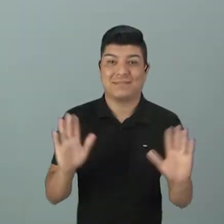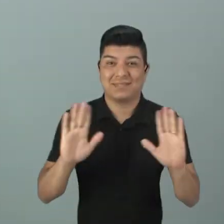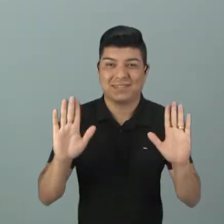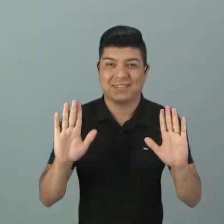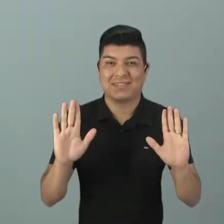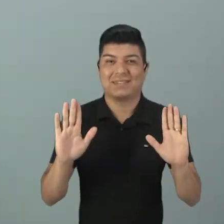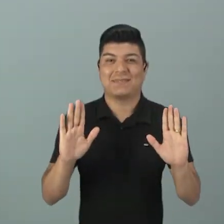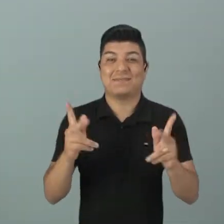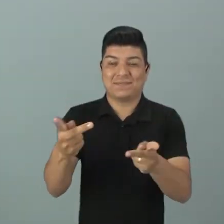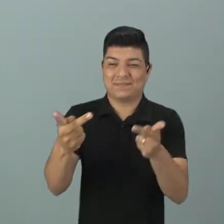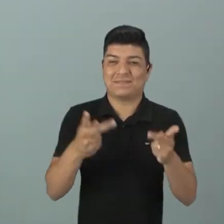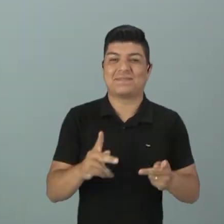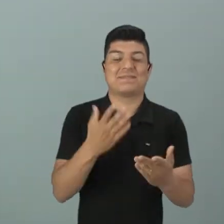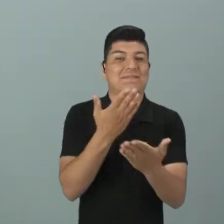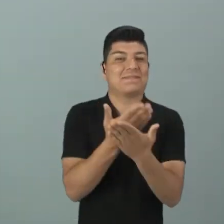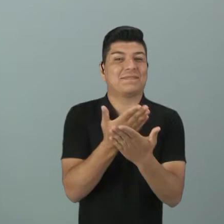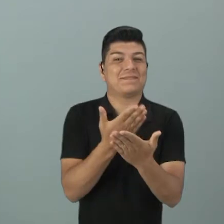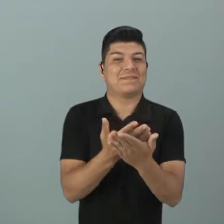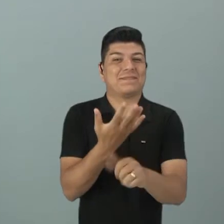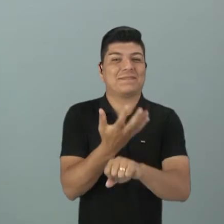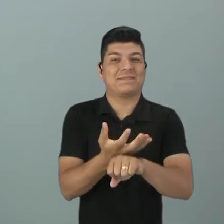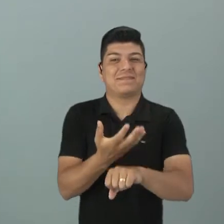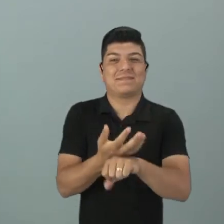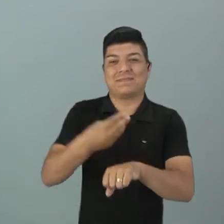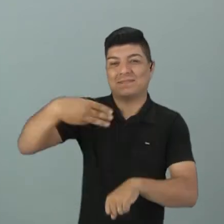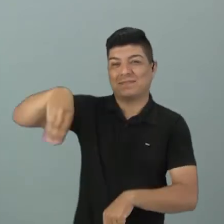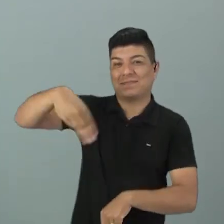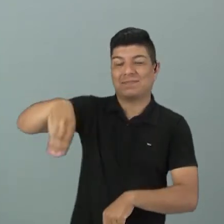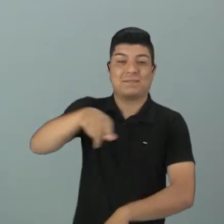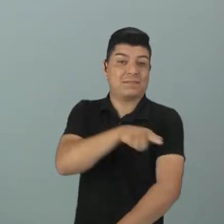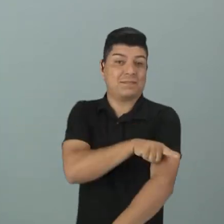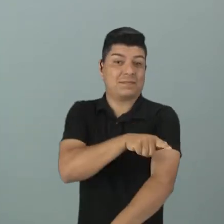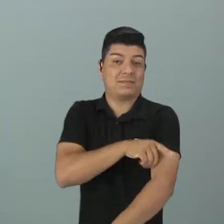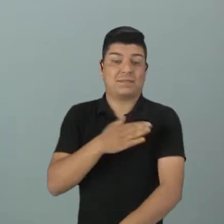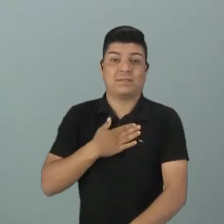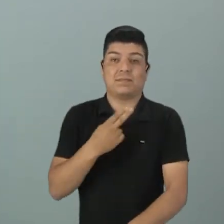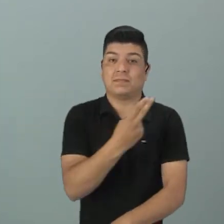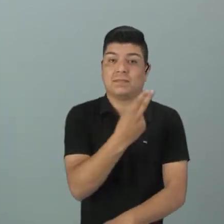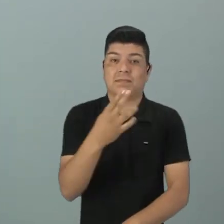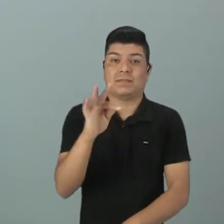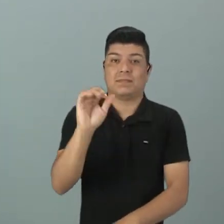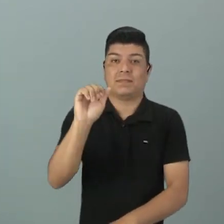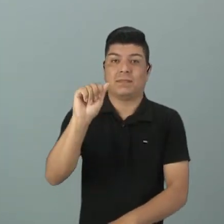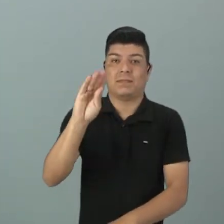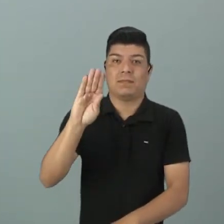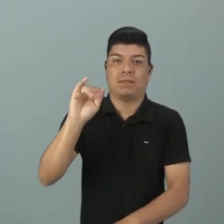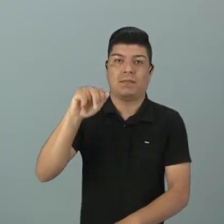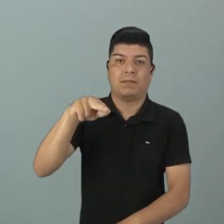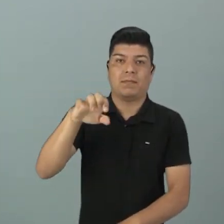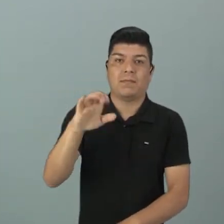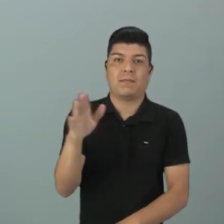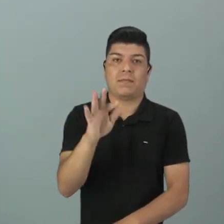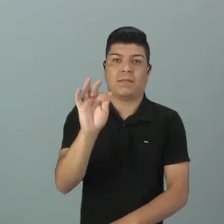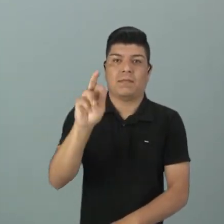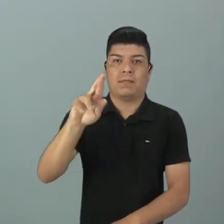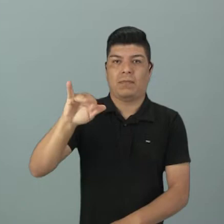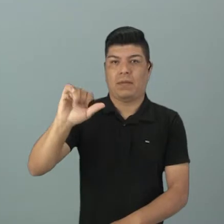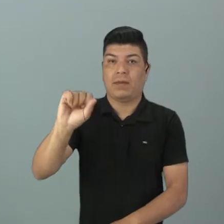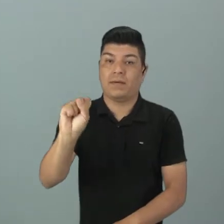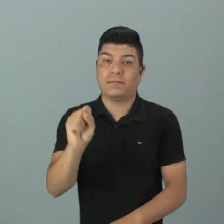Olá, sejam bem-vindos a mais uma aula de matemática do 7º ano. Eu sou a professora Fabiane Farias e na nossa aula de hoje nós vamos falar